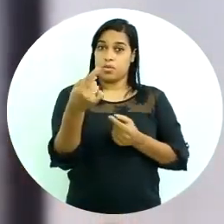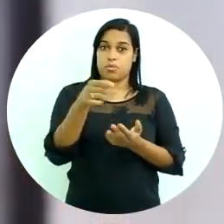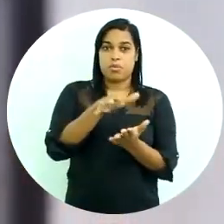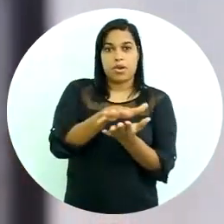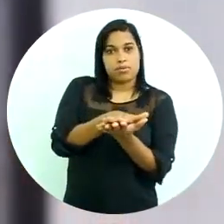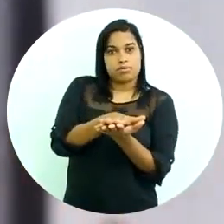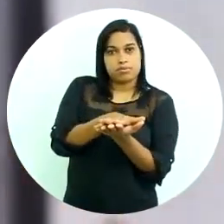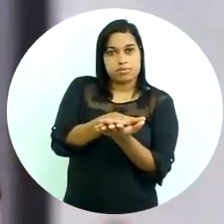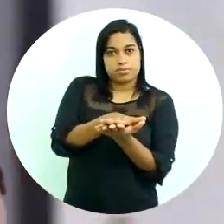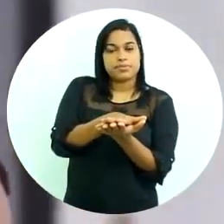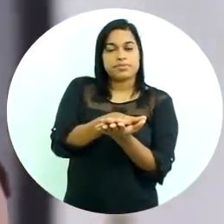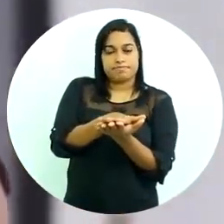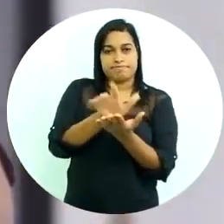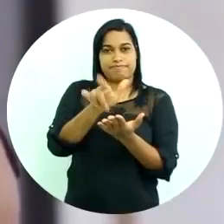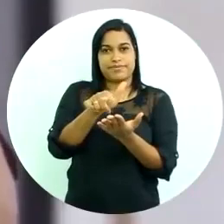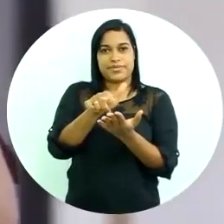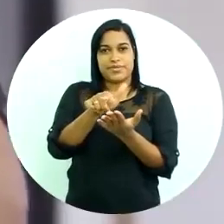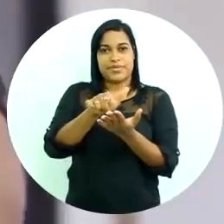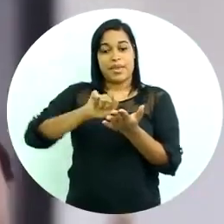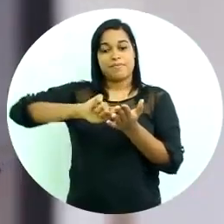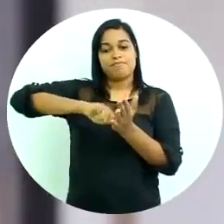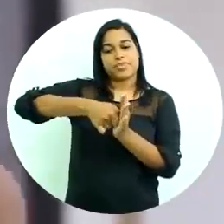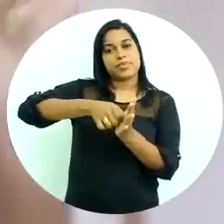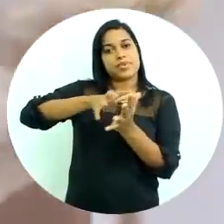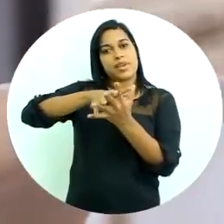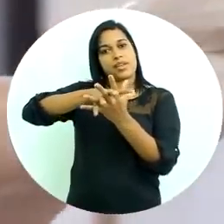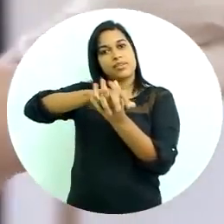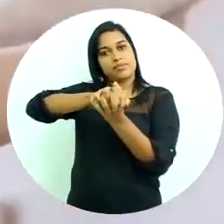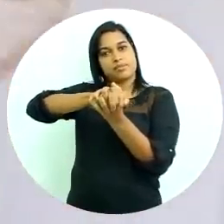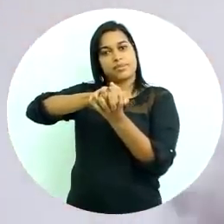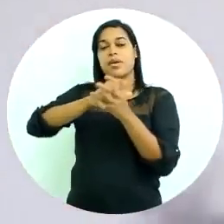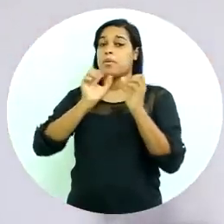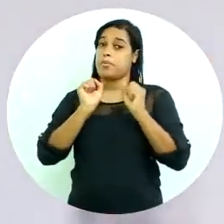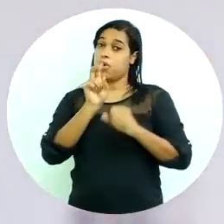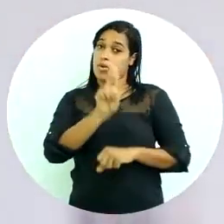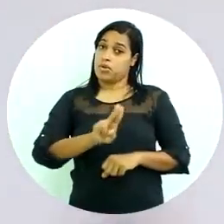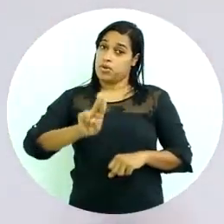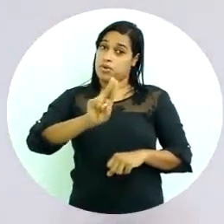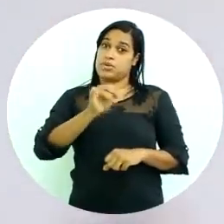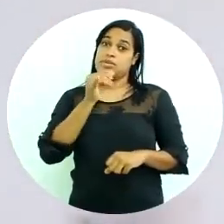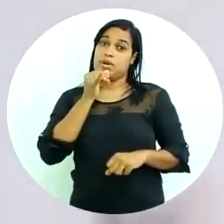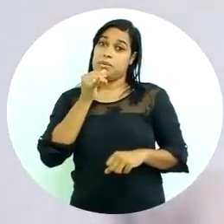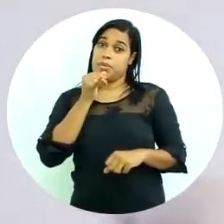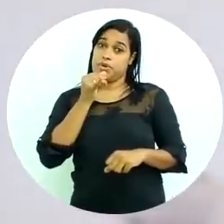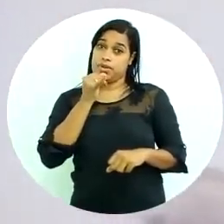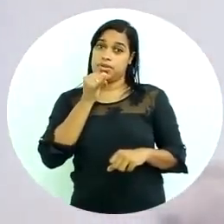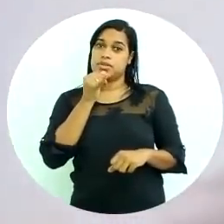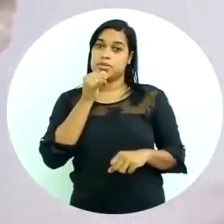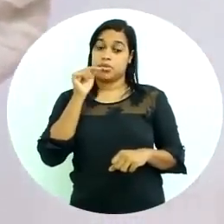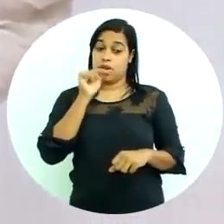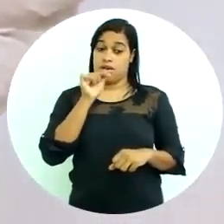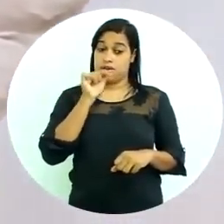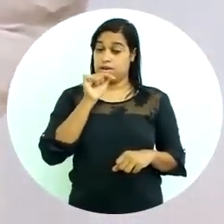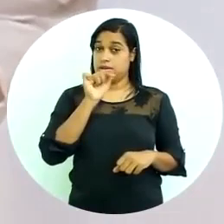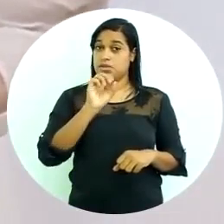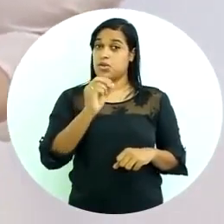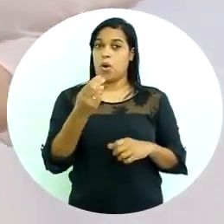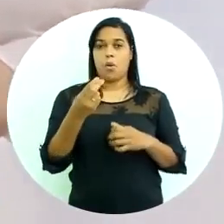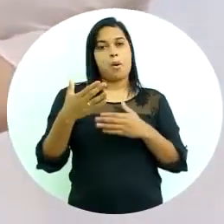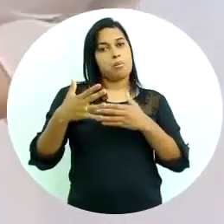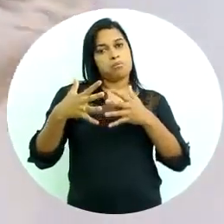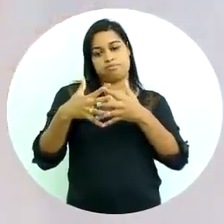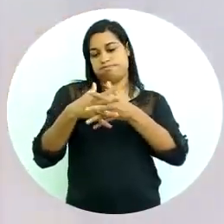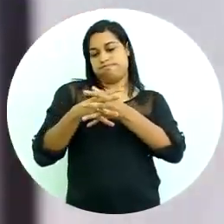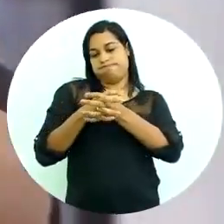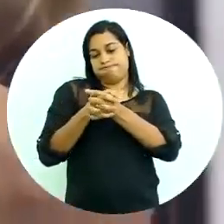ó, prender nos dedos, tá? A gente pode usar tanto esse posicionamento como fechar a mão